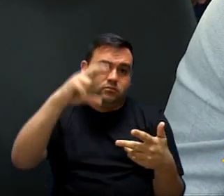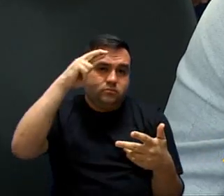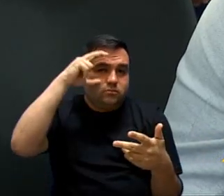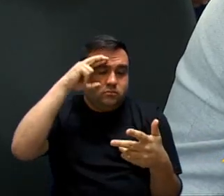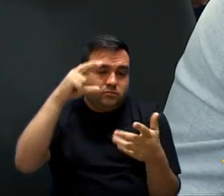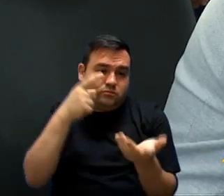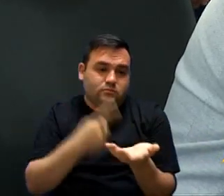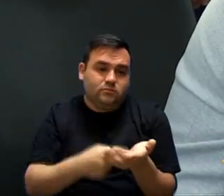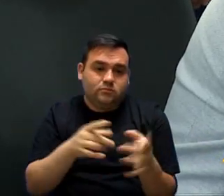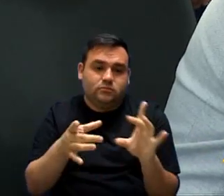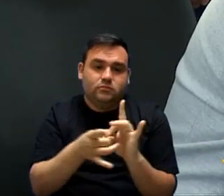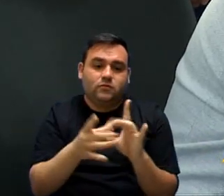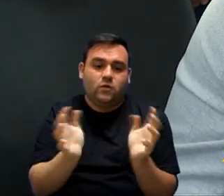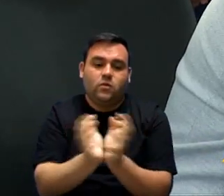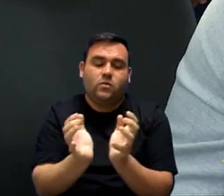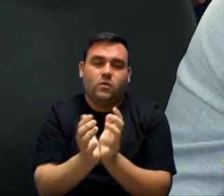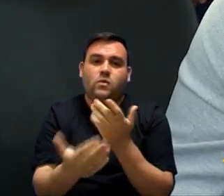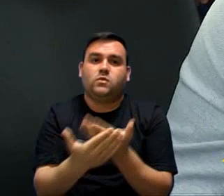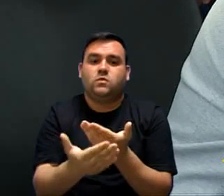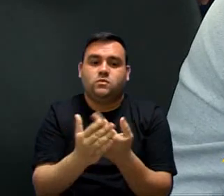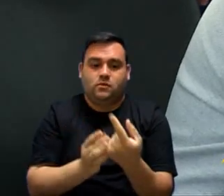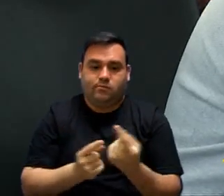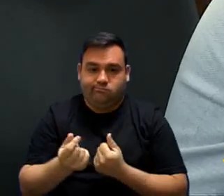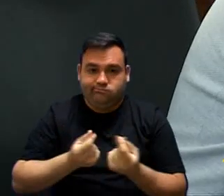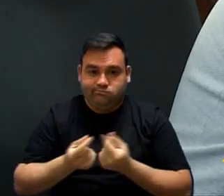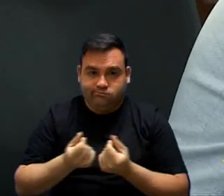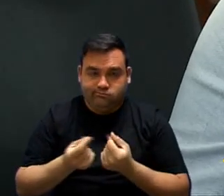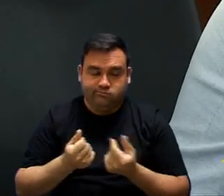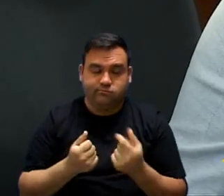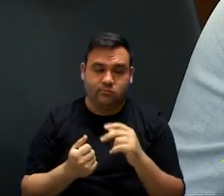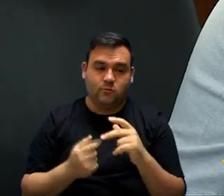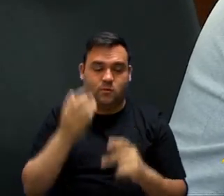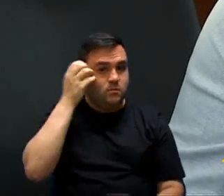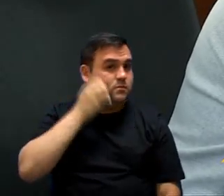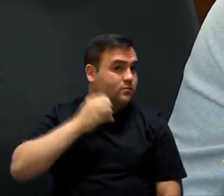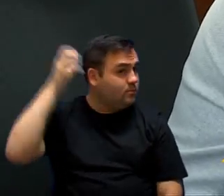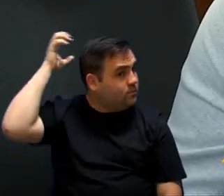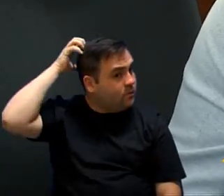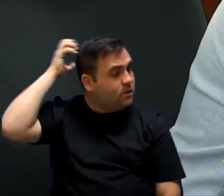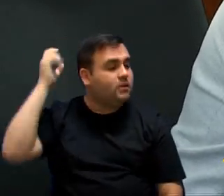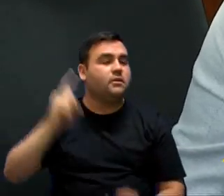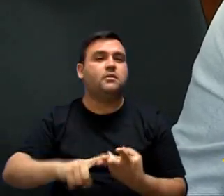trabalho conjunto da Comissão de Finanças, o Péricles, o...